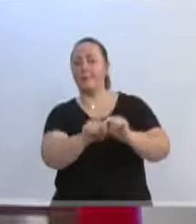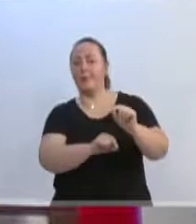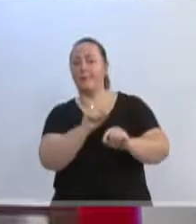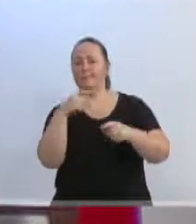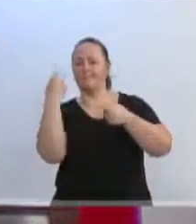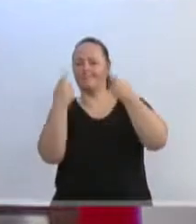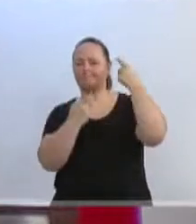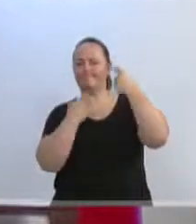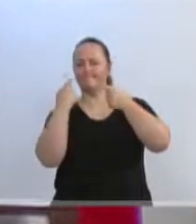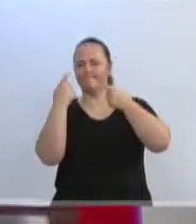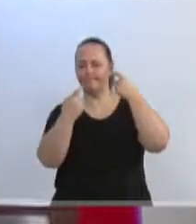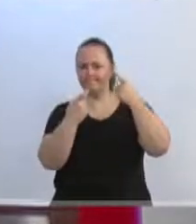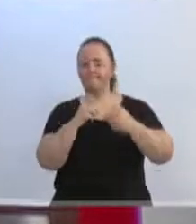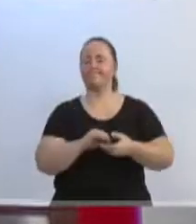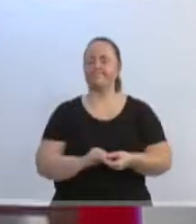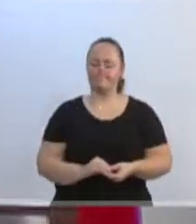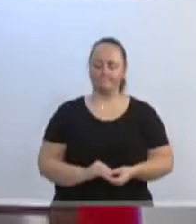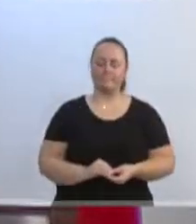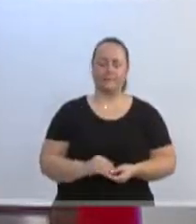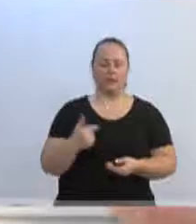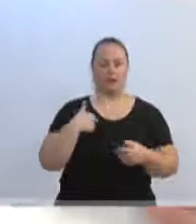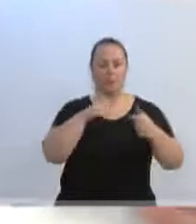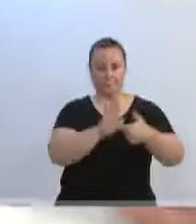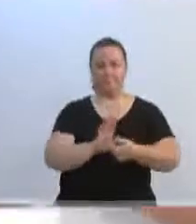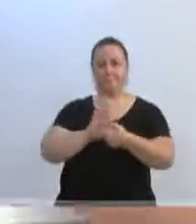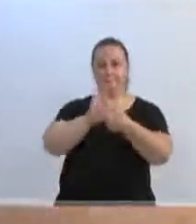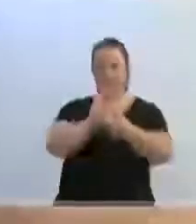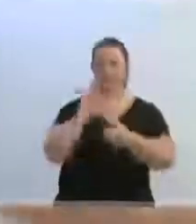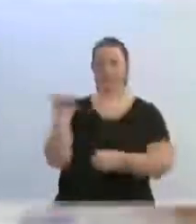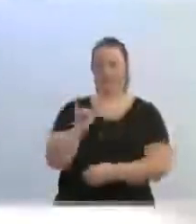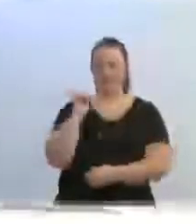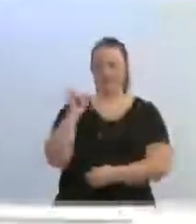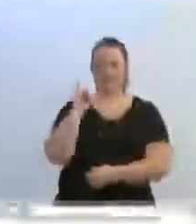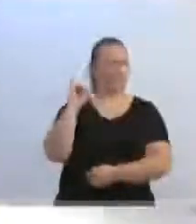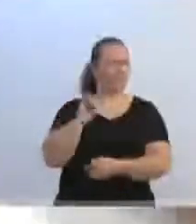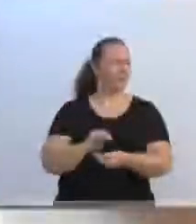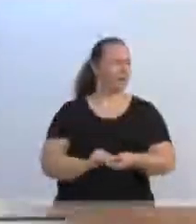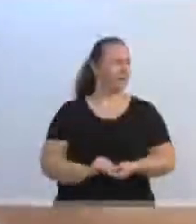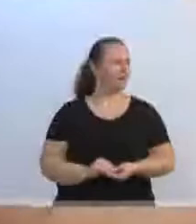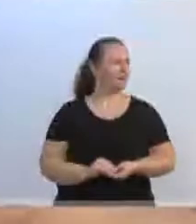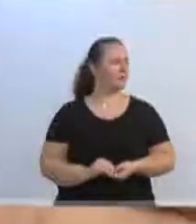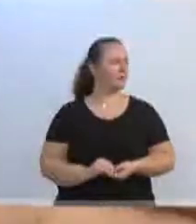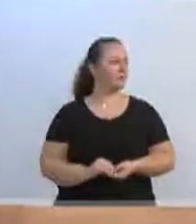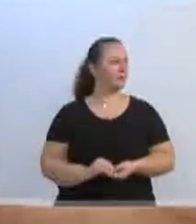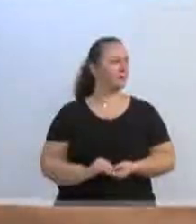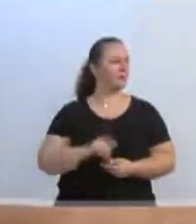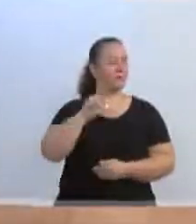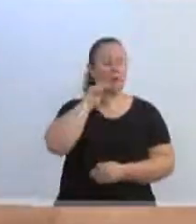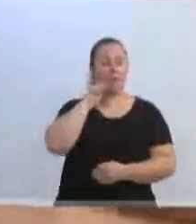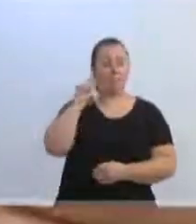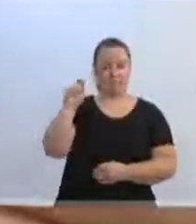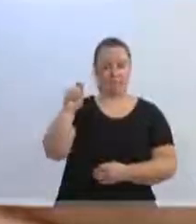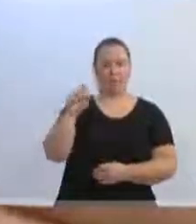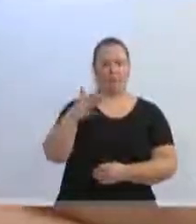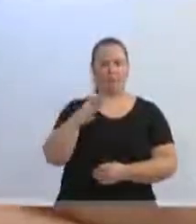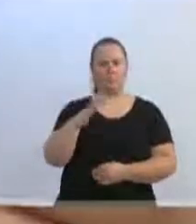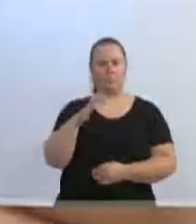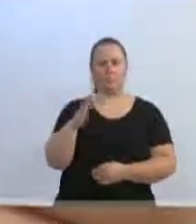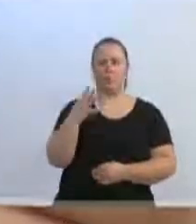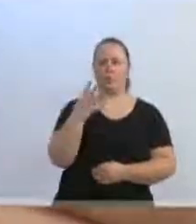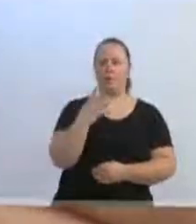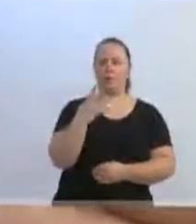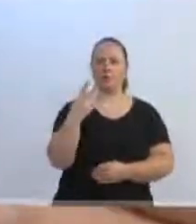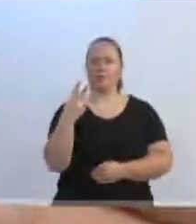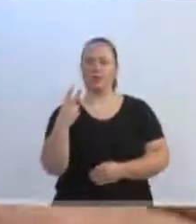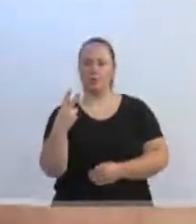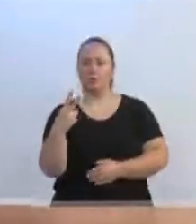15, e eu quero fazer alguns levantamentos aqui que são importantes. Nessa data aqui, em abril, tinha aproximadamente 42